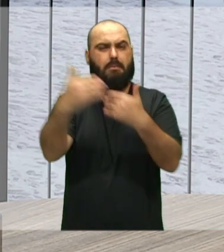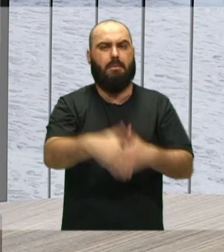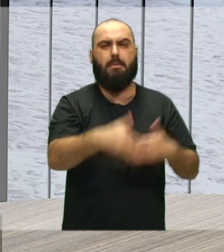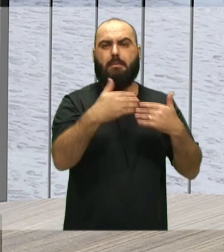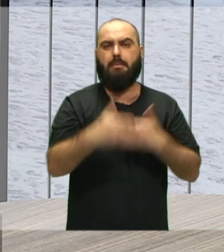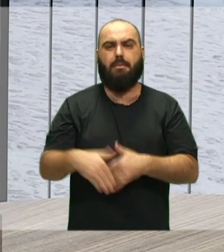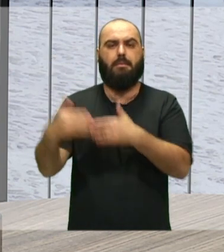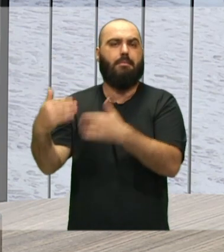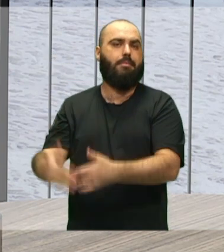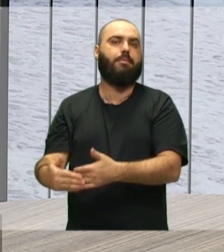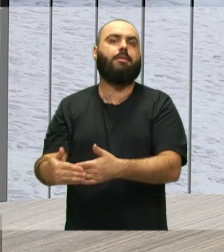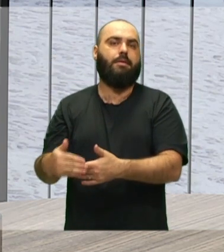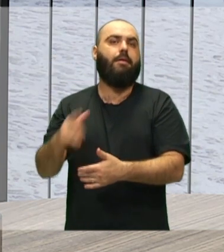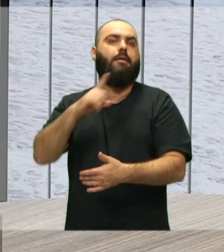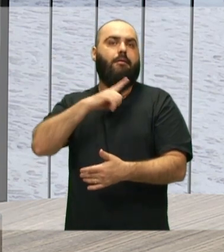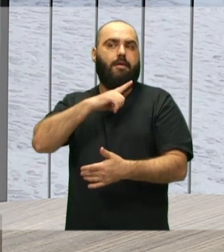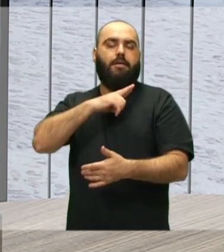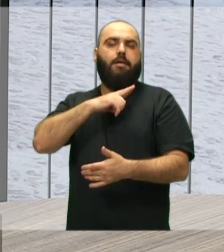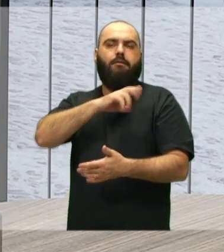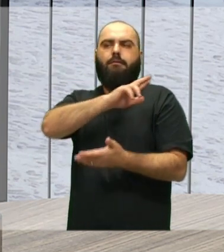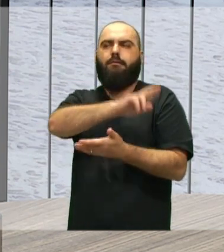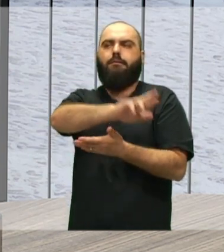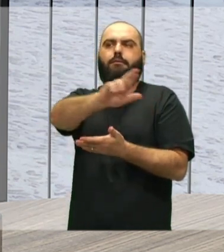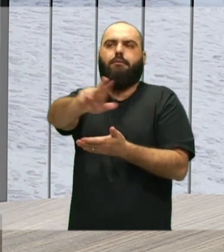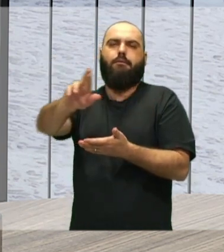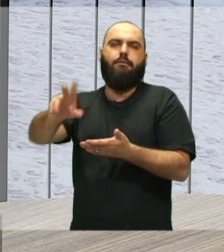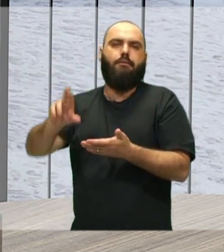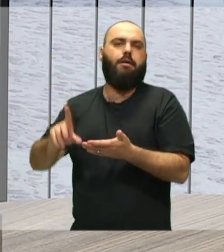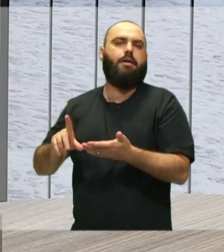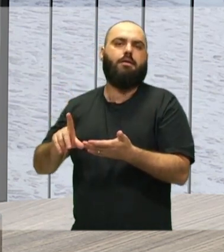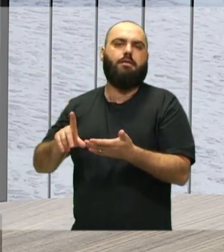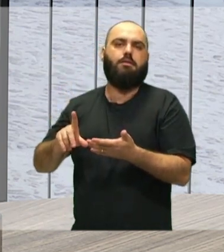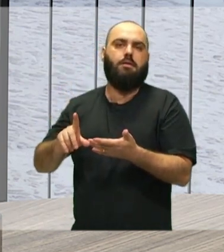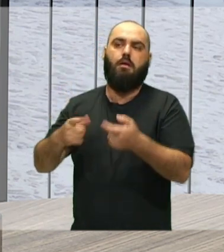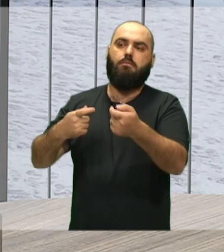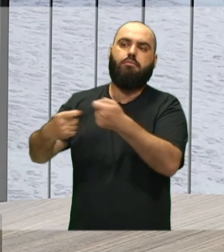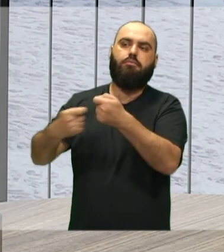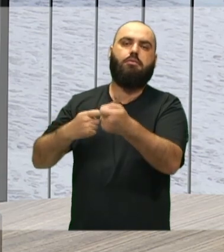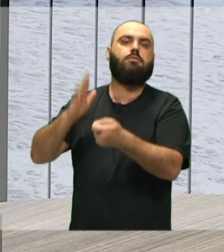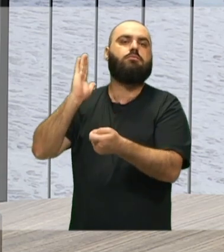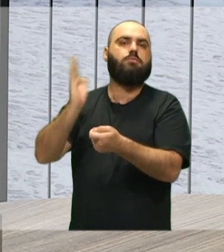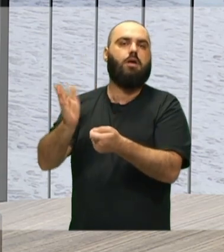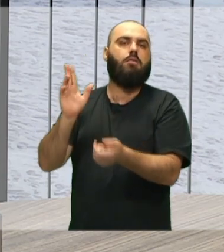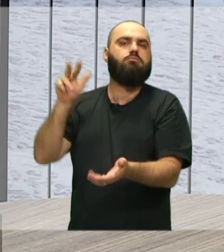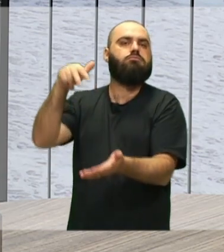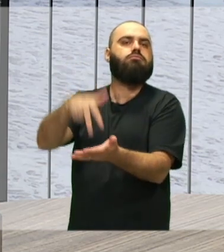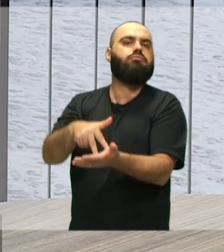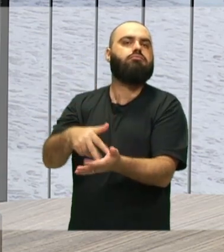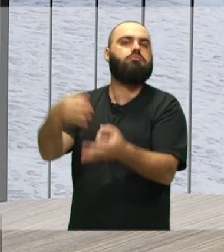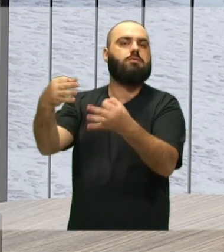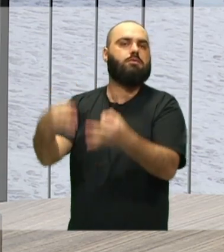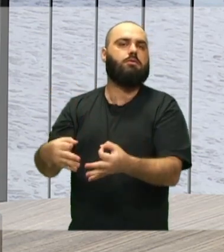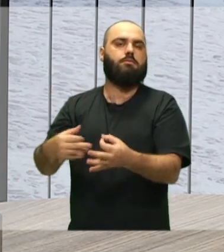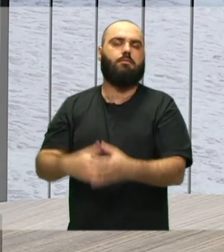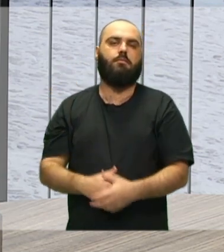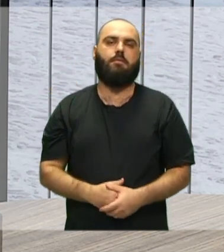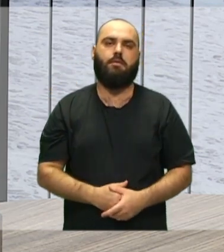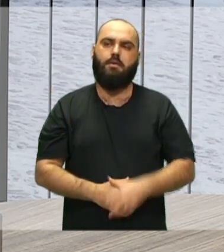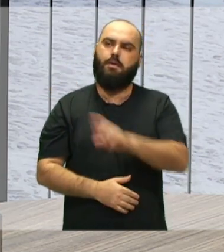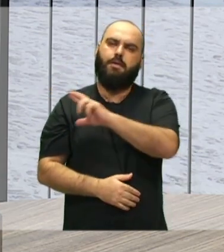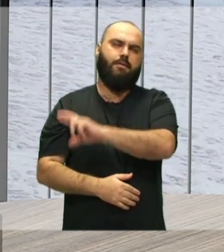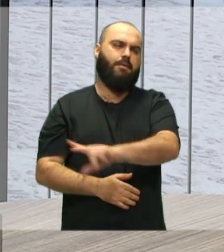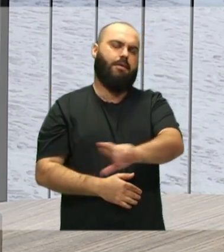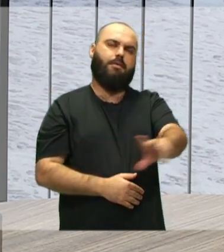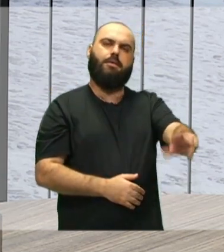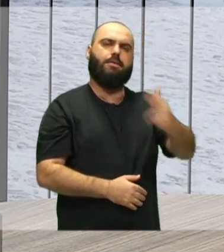uma vitrine de muitas administrações se já está aplicando corretamente, né? Então, tem várias modalidades,